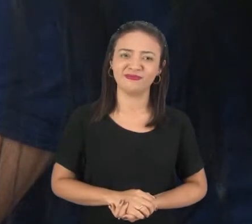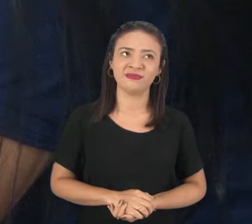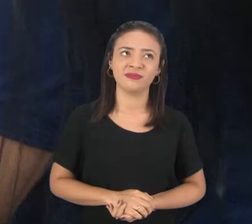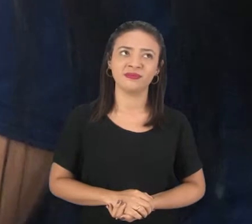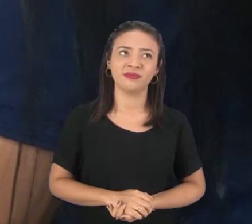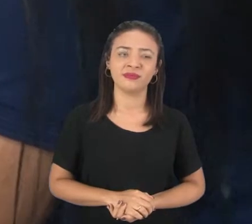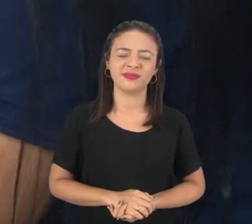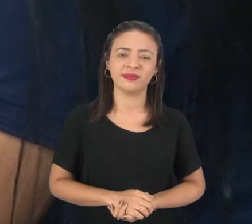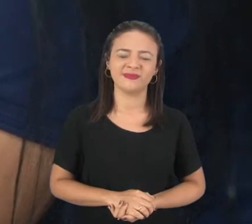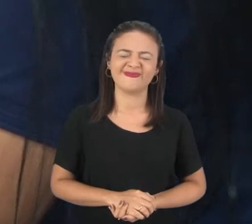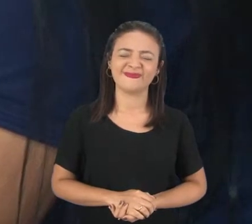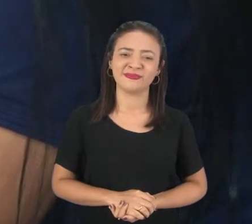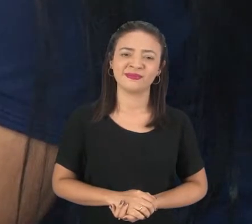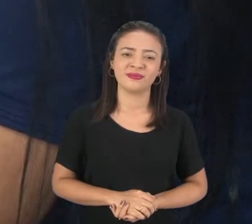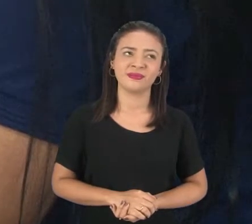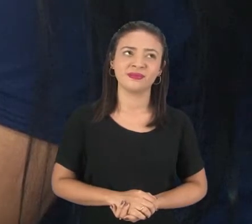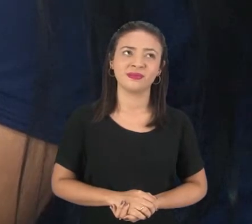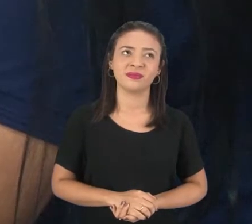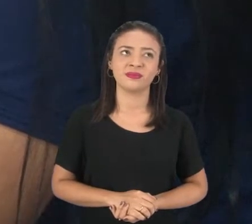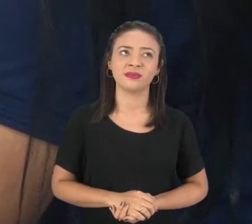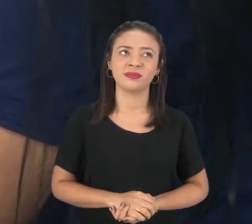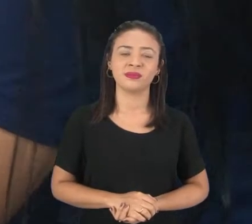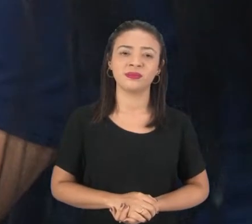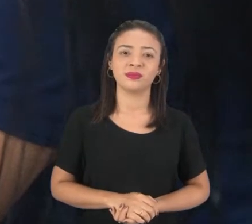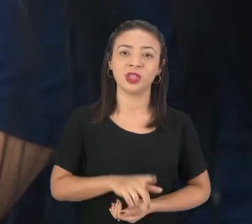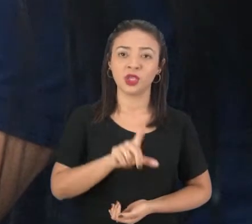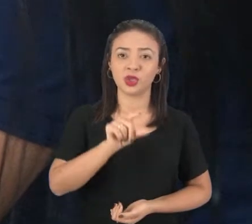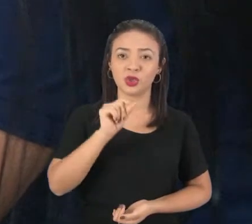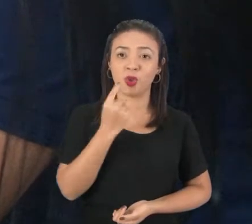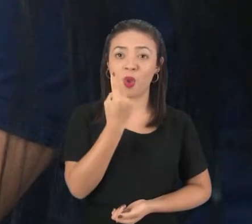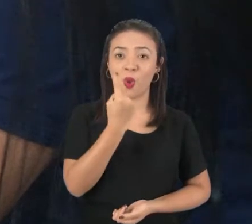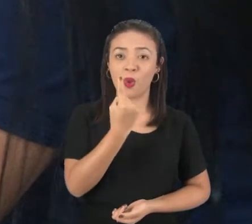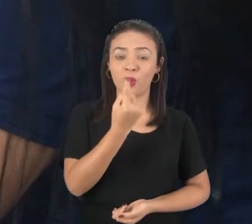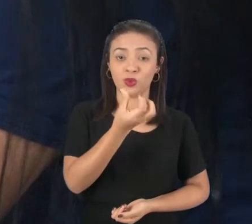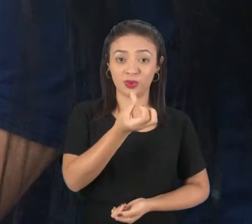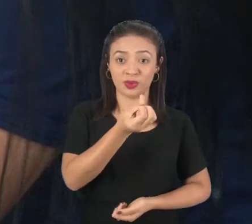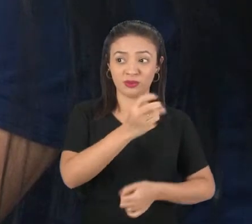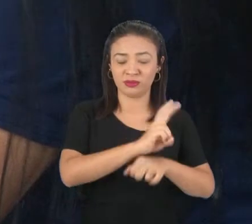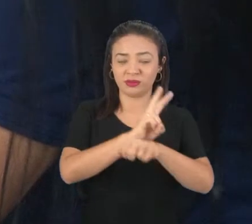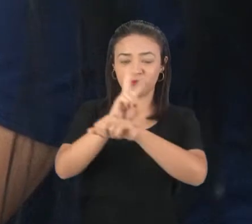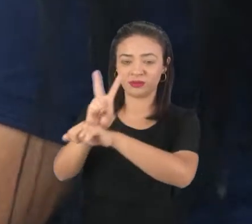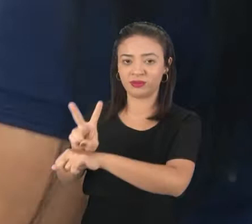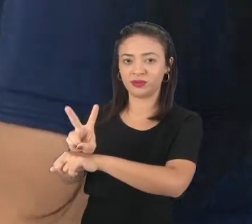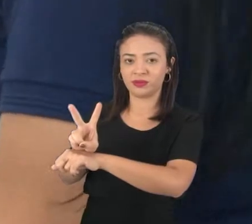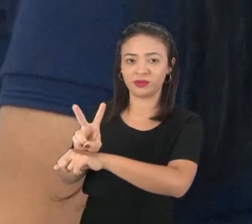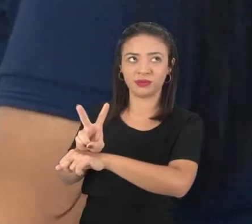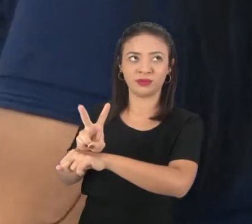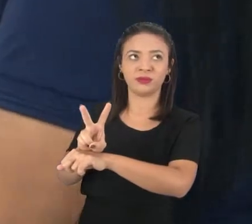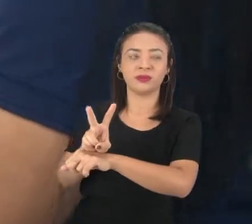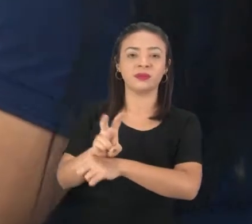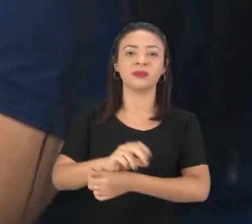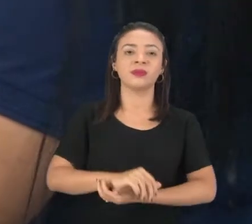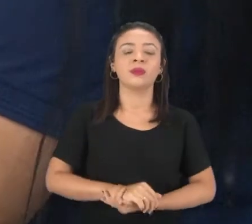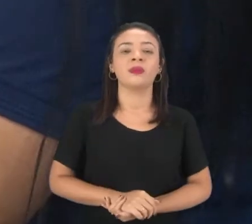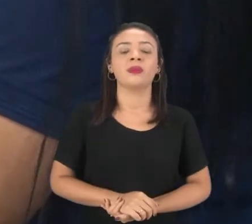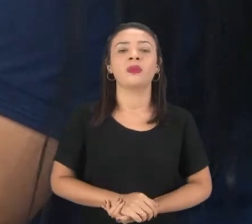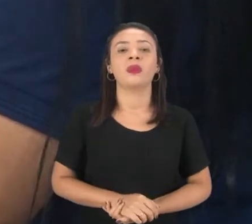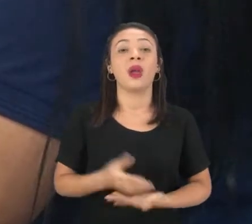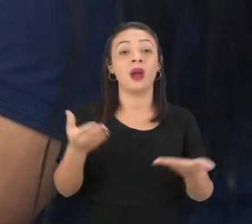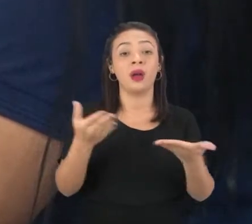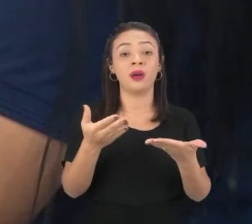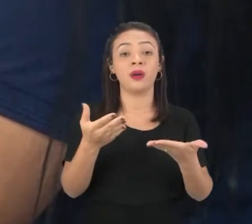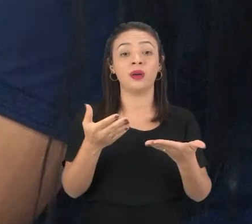daqui ó quero lembro e eu pego seis em vez de ficar cedo eu coloco um para cá